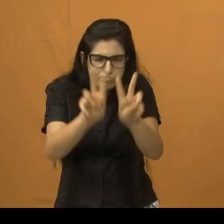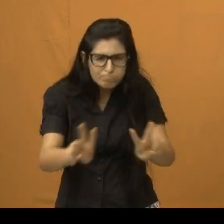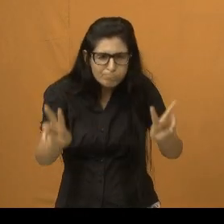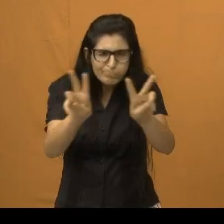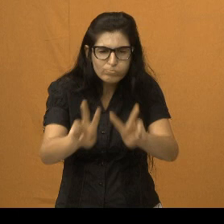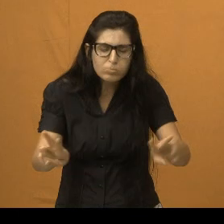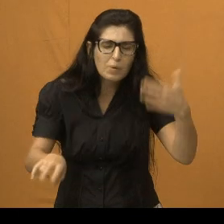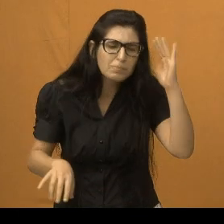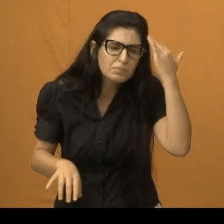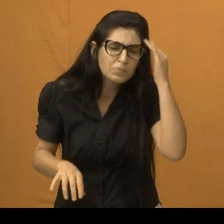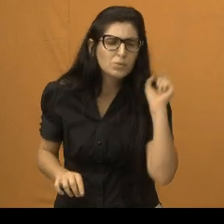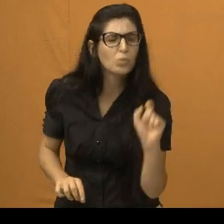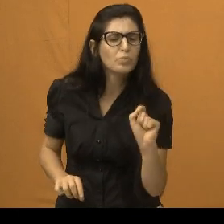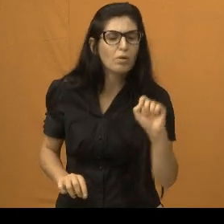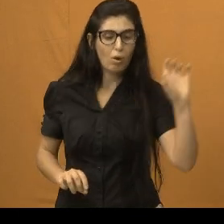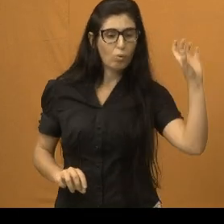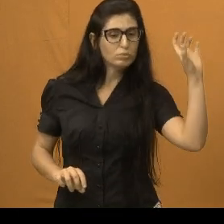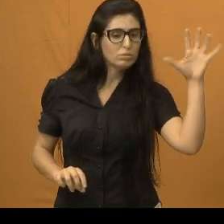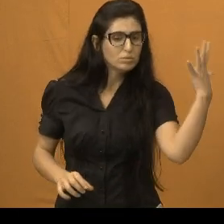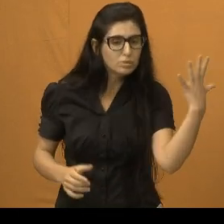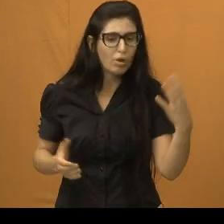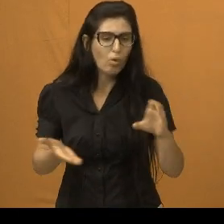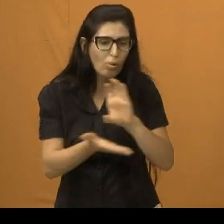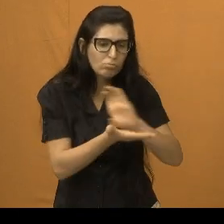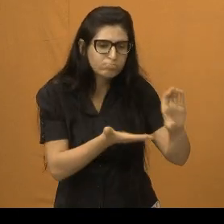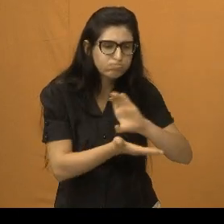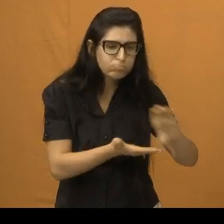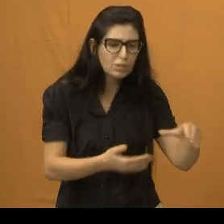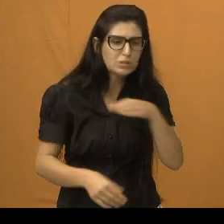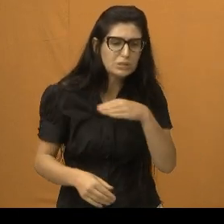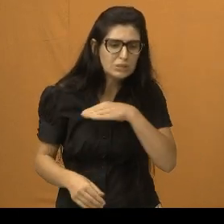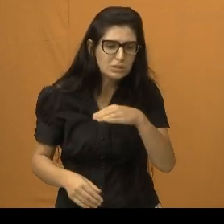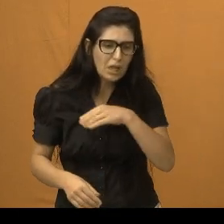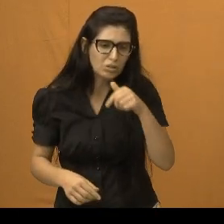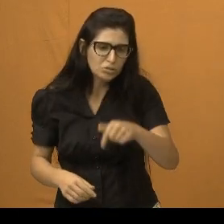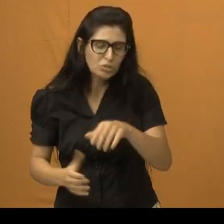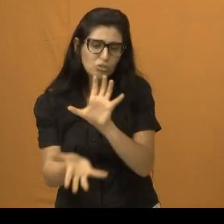entender como que ocorreu as receitas do município.